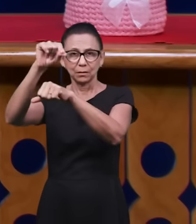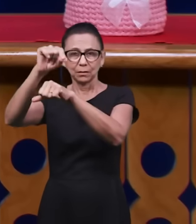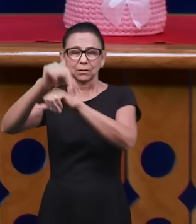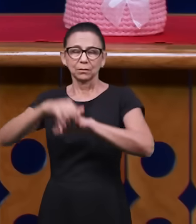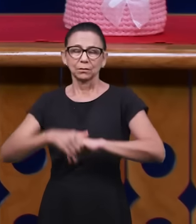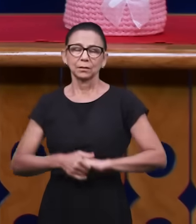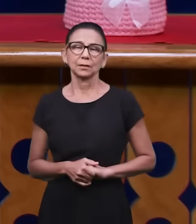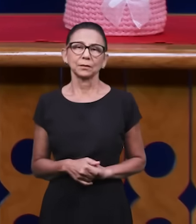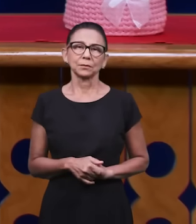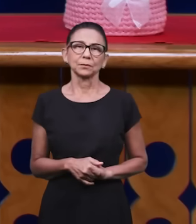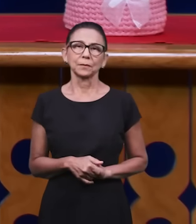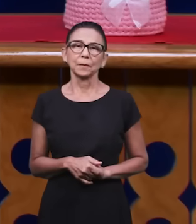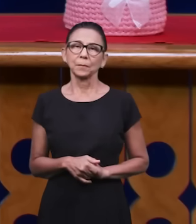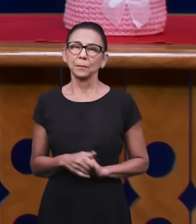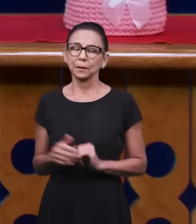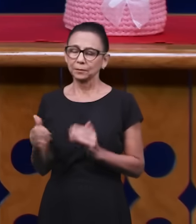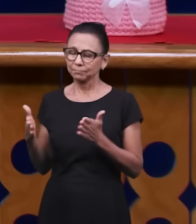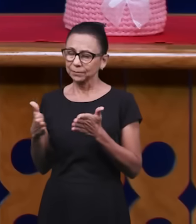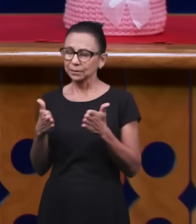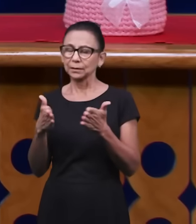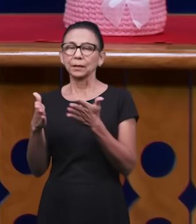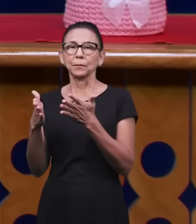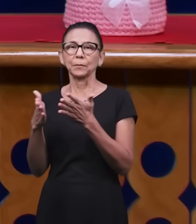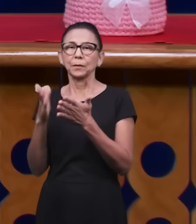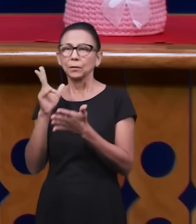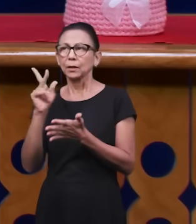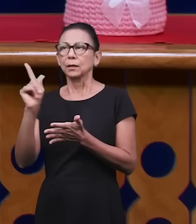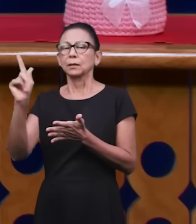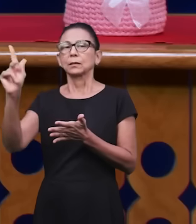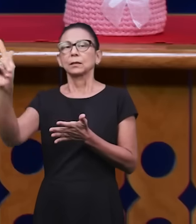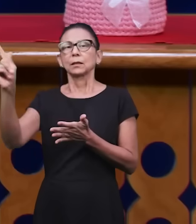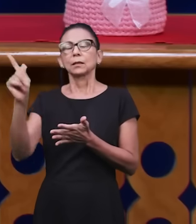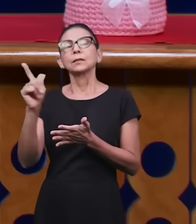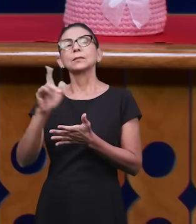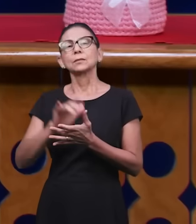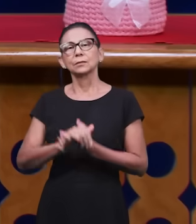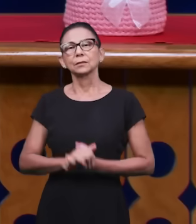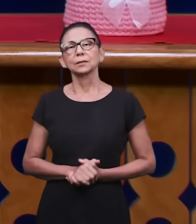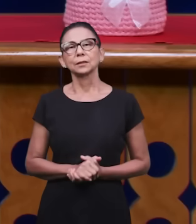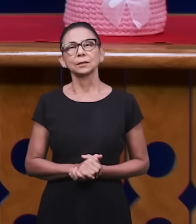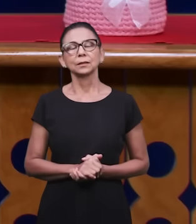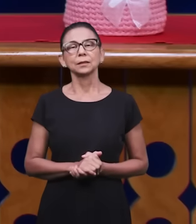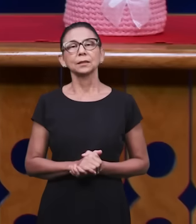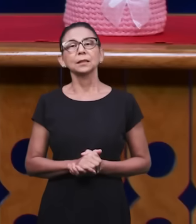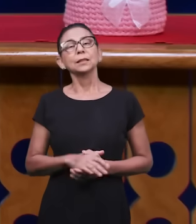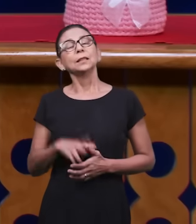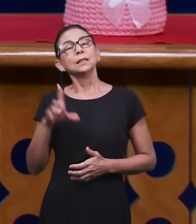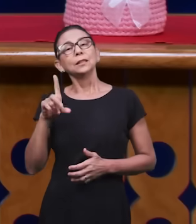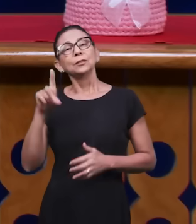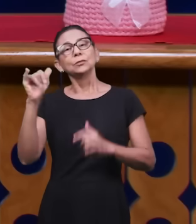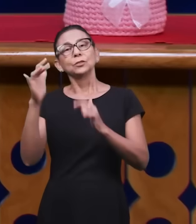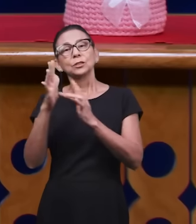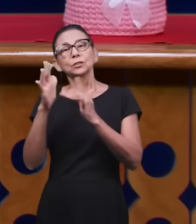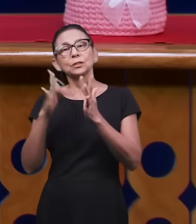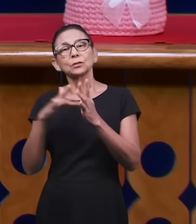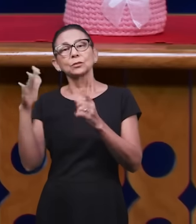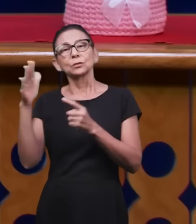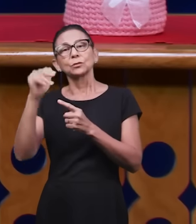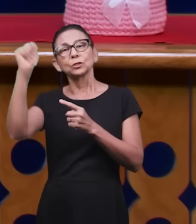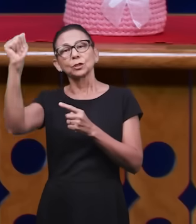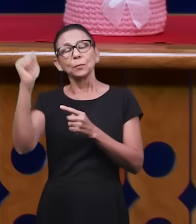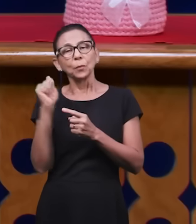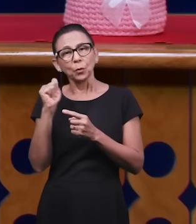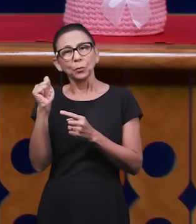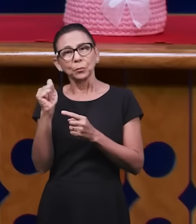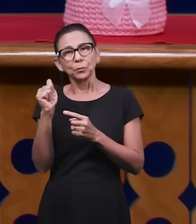essa caminhada, para conhecer e um dia ser chamado pelo Senhor Jesus e entrar num processo de salvação. Meus irmãos,